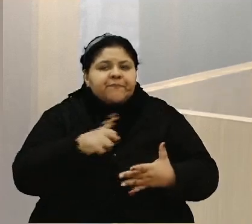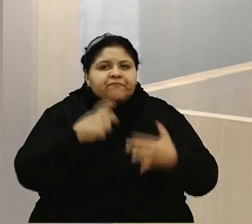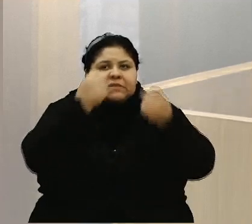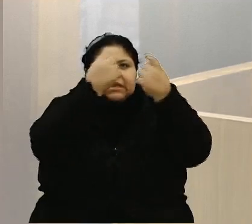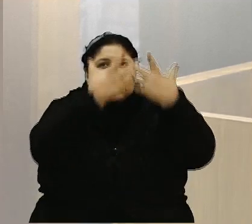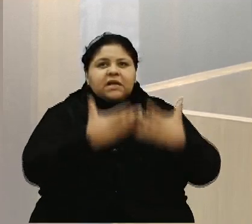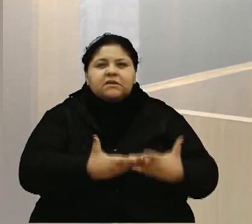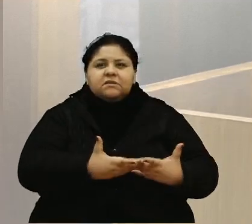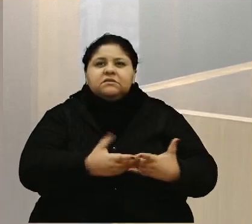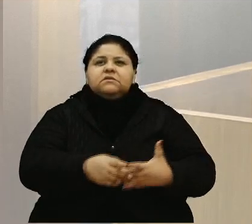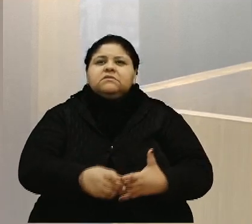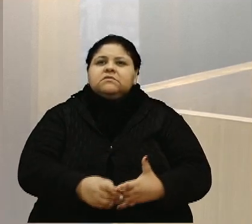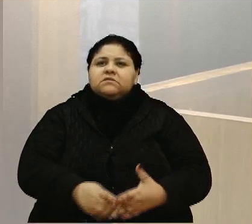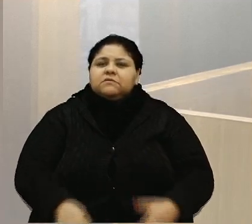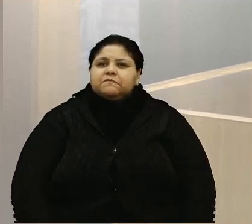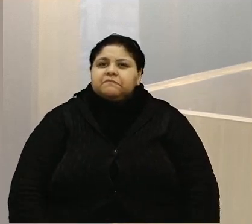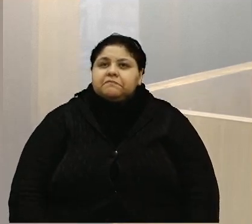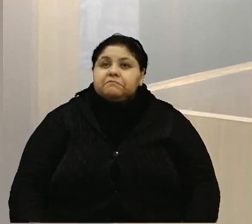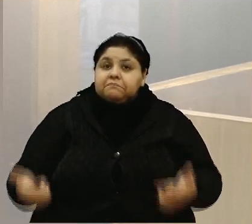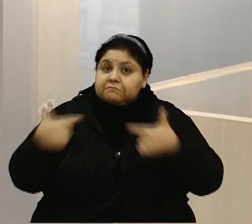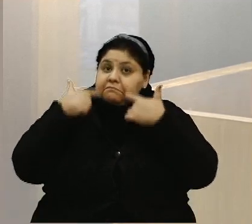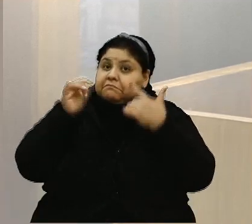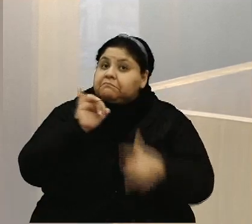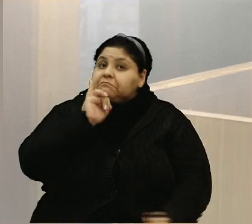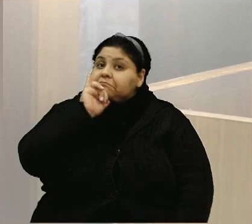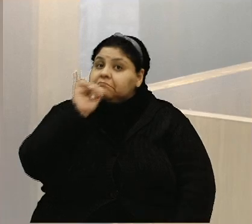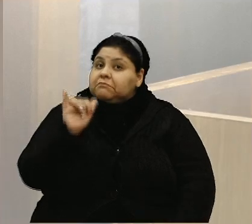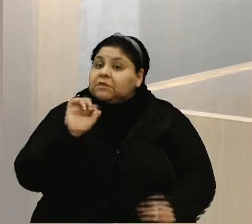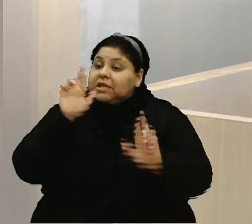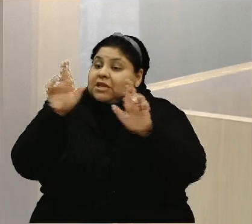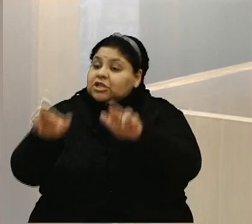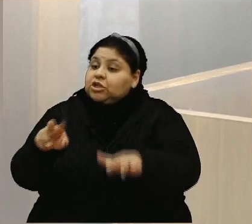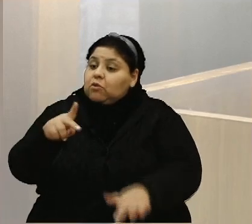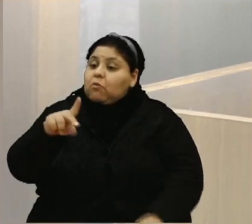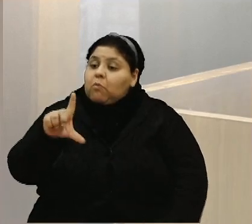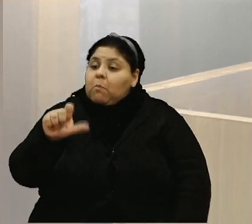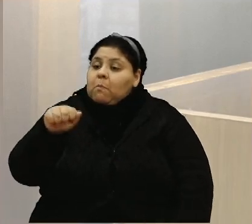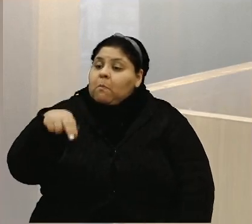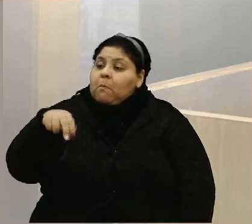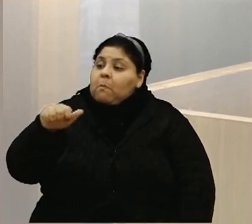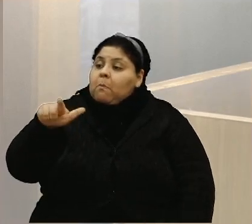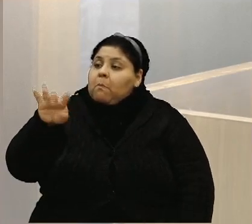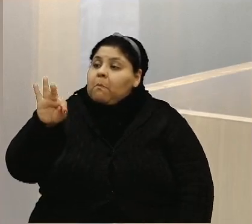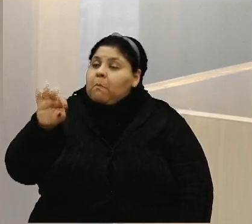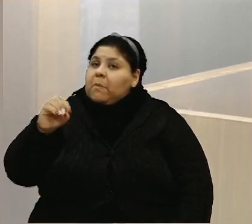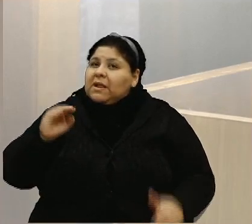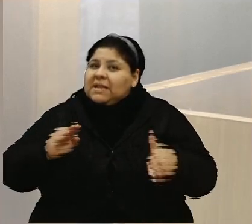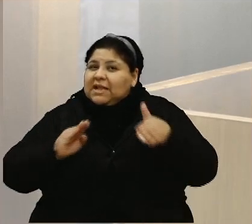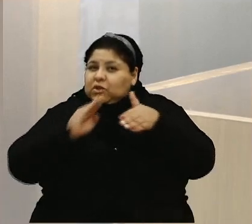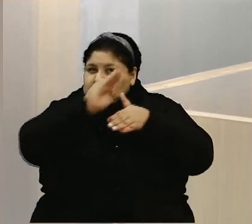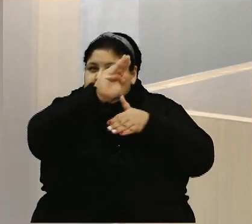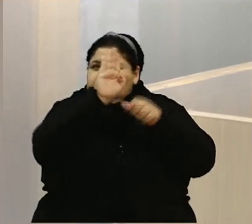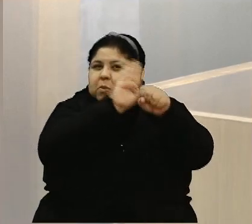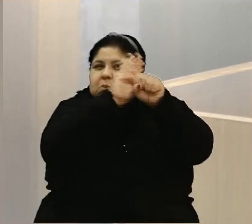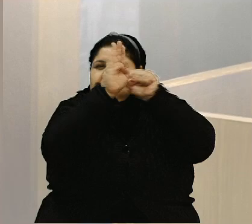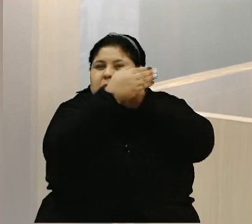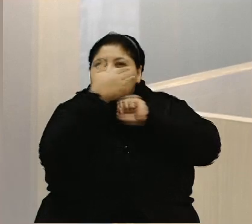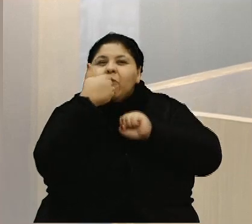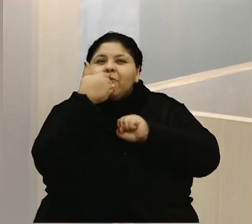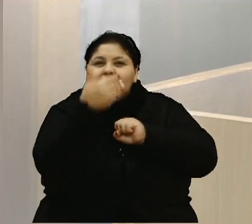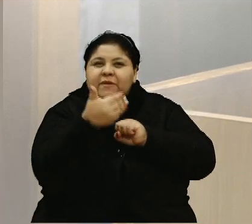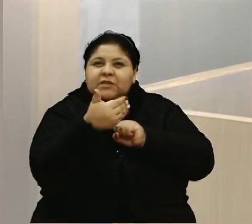justificativa. Engraçado, falando ainda na região Planalto, lá no Altos do Planalto nós solicitamos uma intervenção